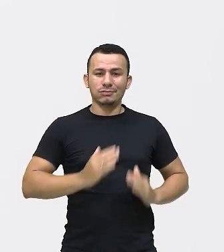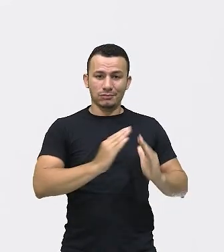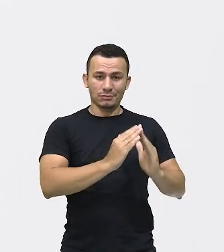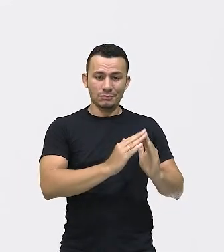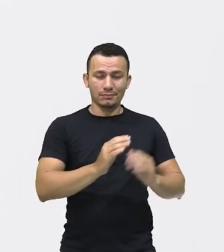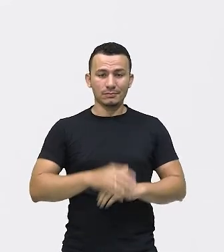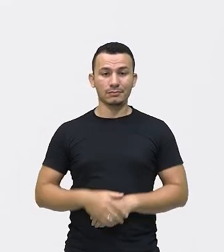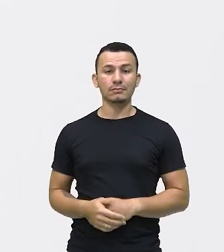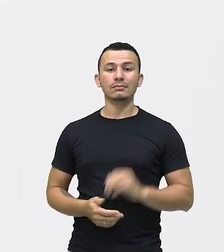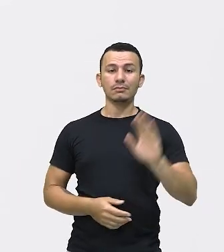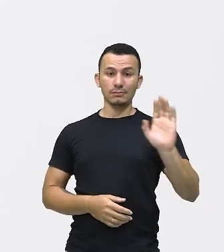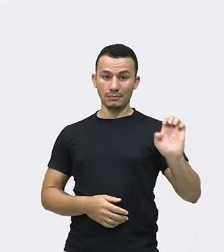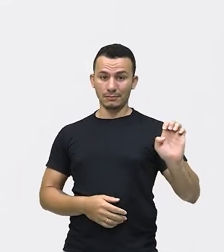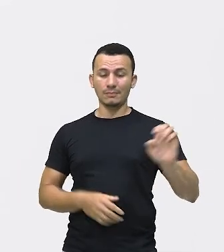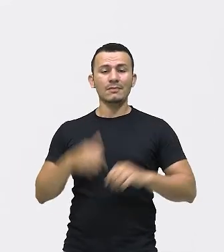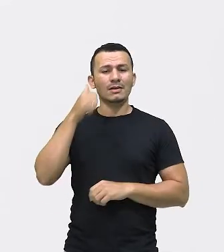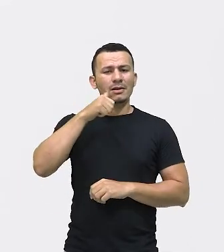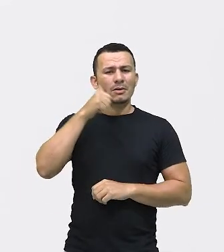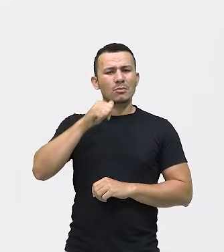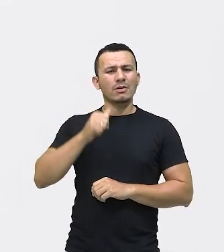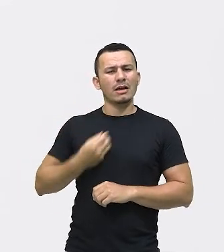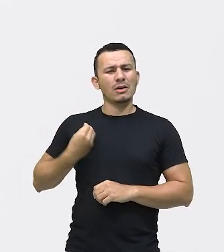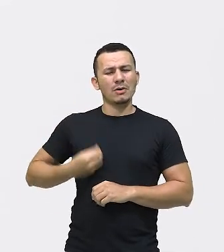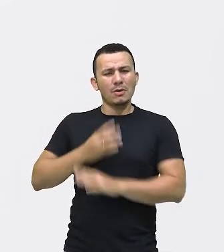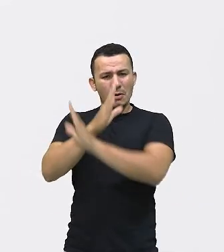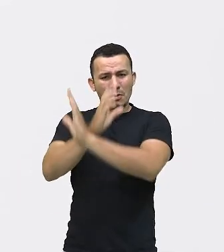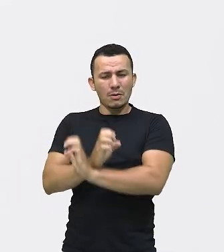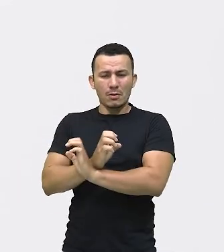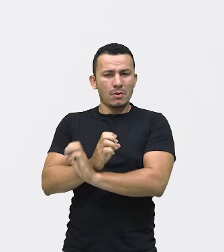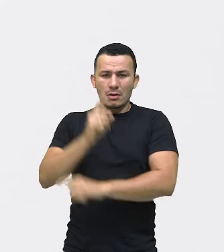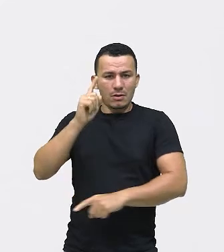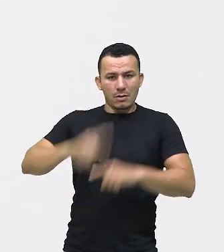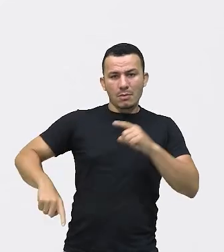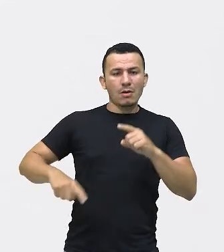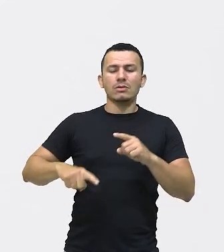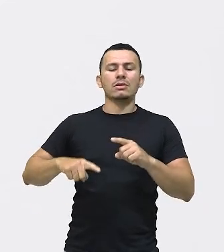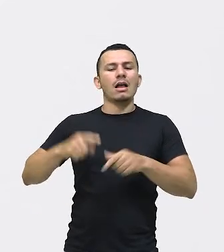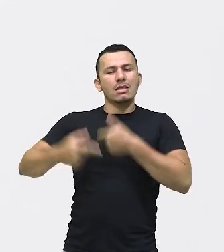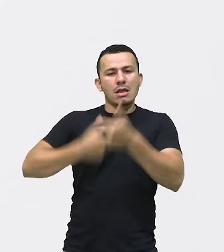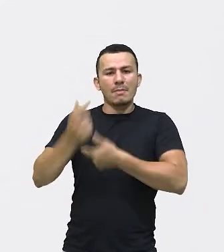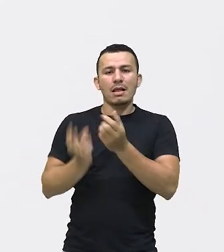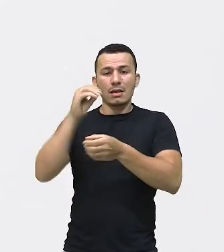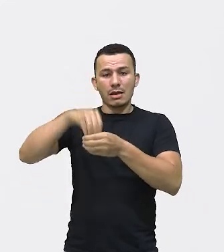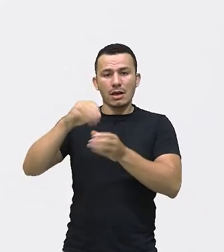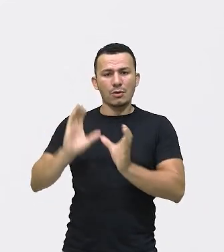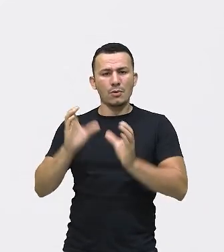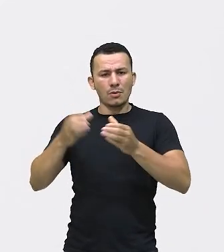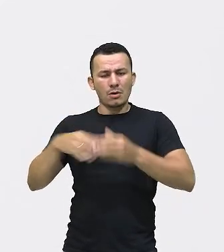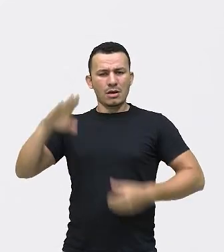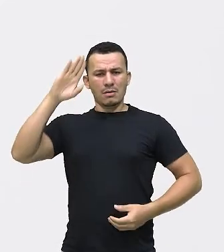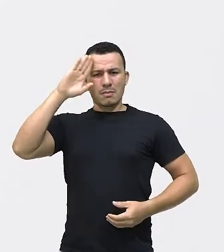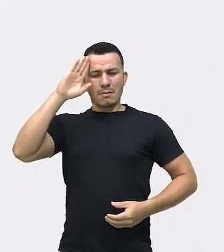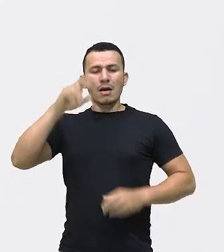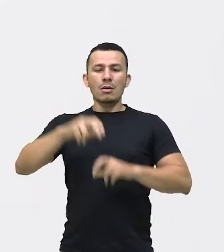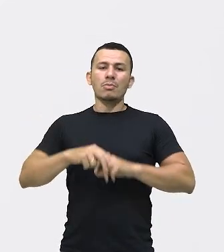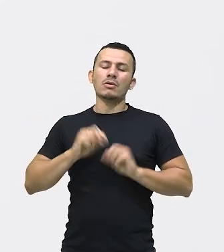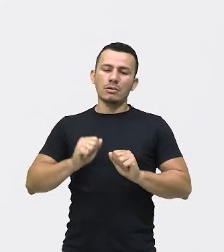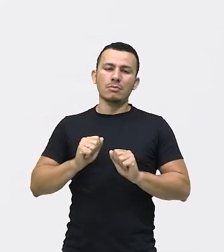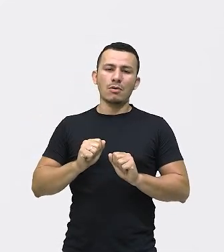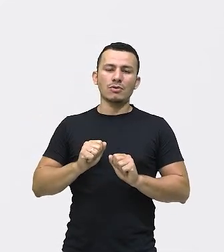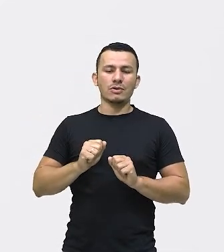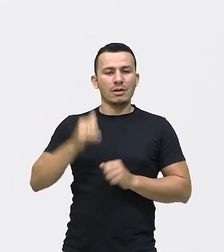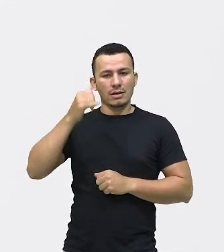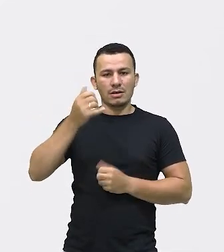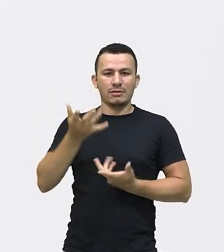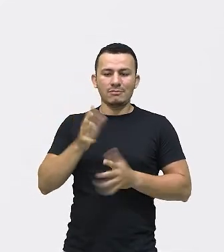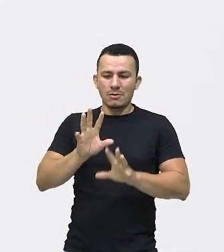é, a mulher espartana não podia realizar atividades físicas nos quartéis, já que isso poderia gerar